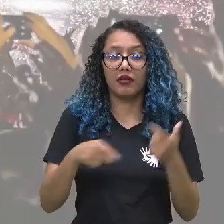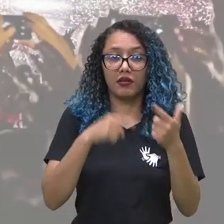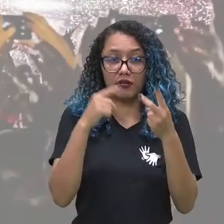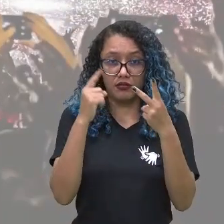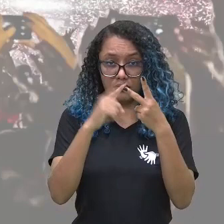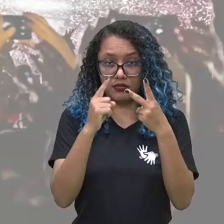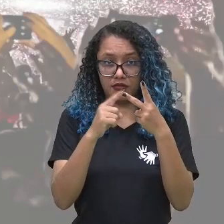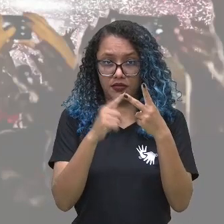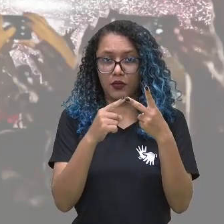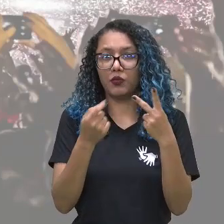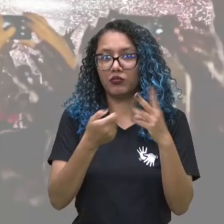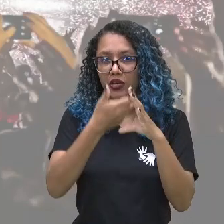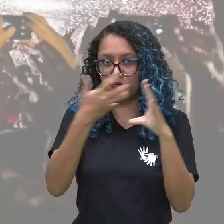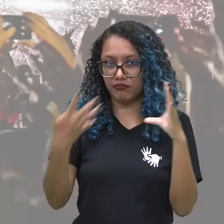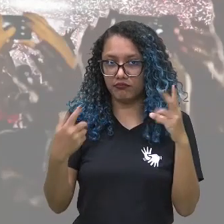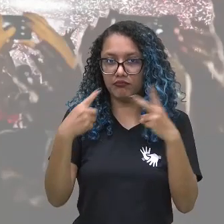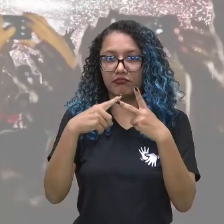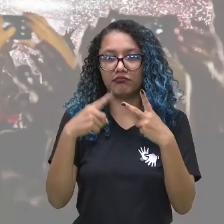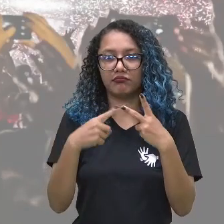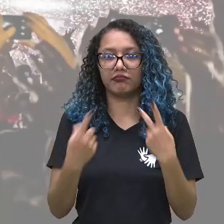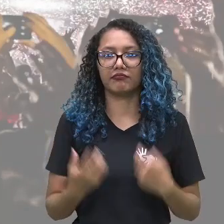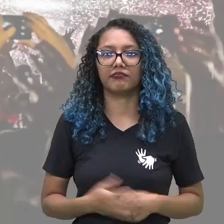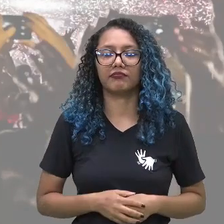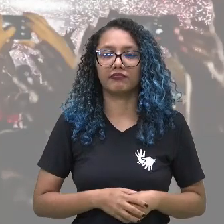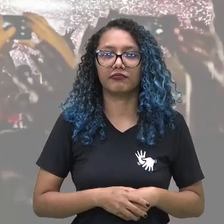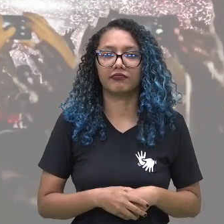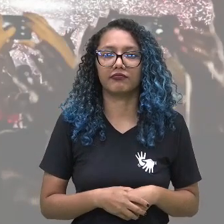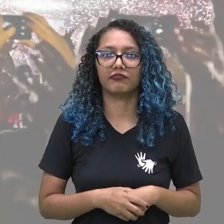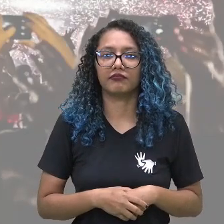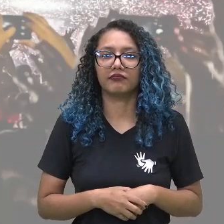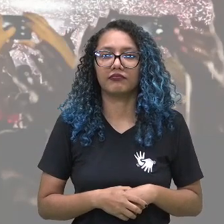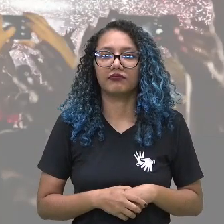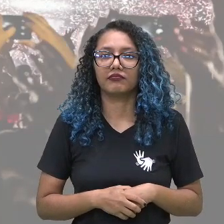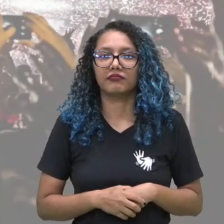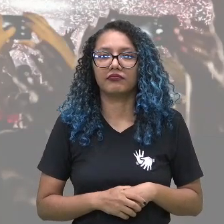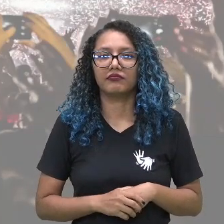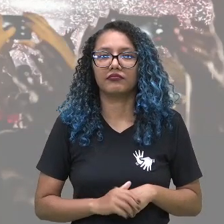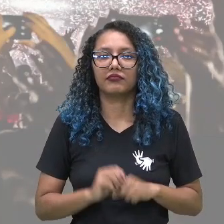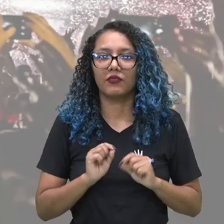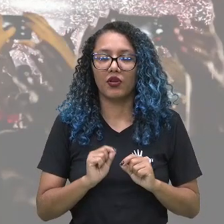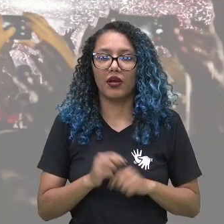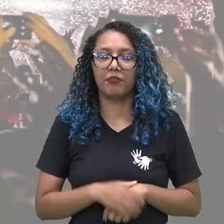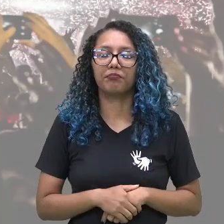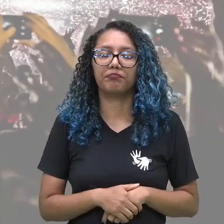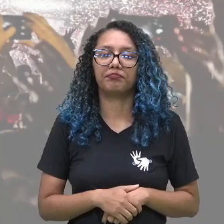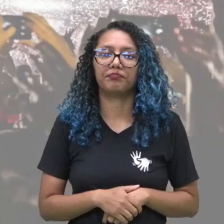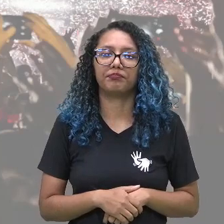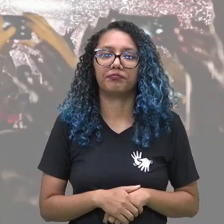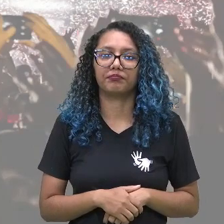é a concorrência pela atenção do público.